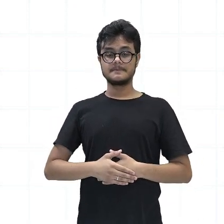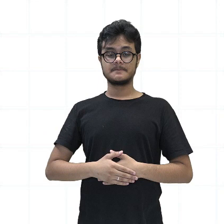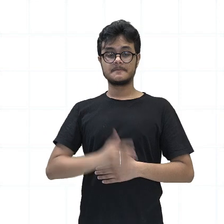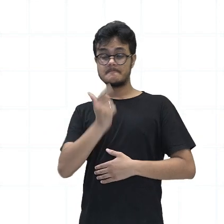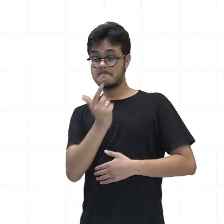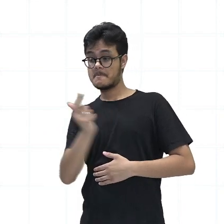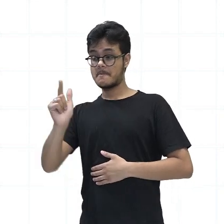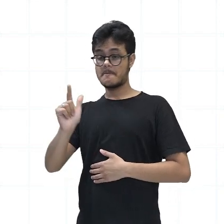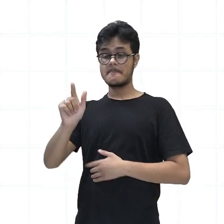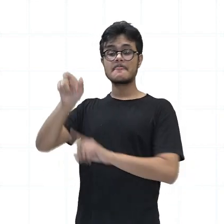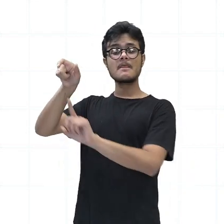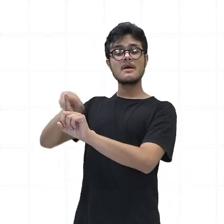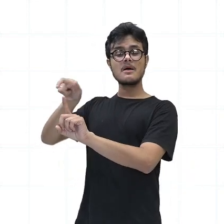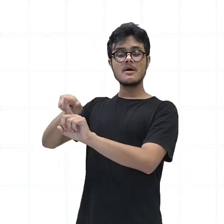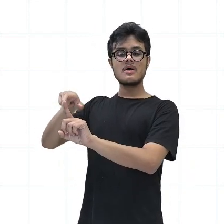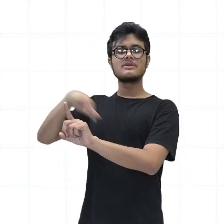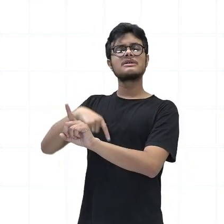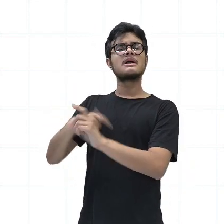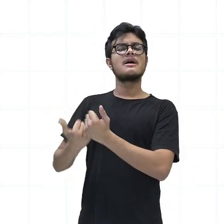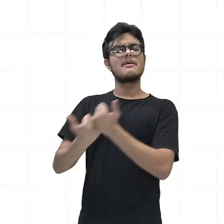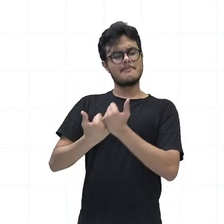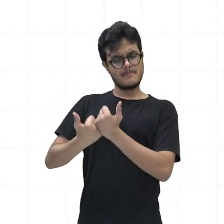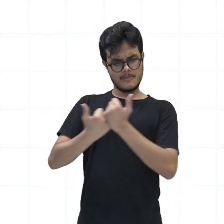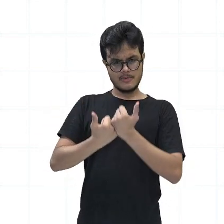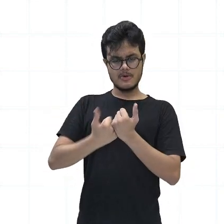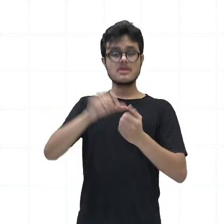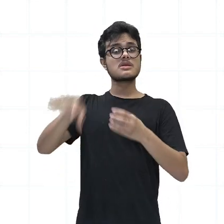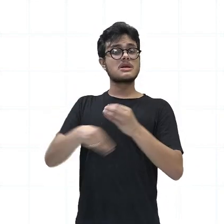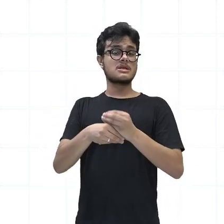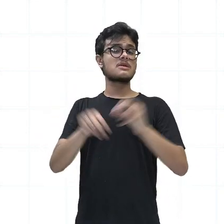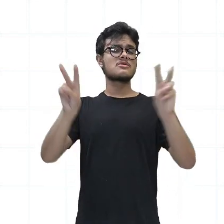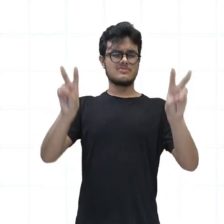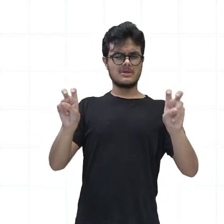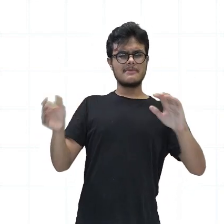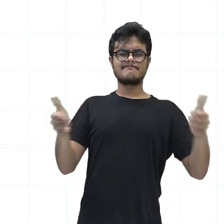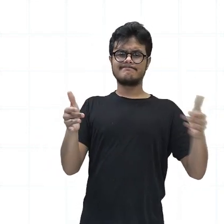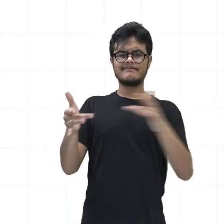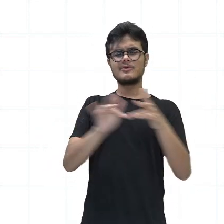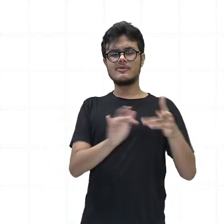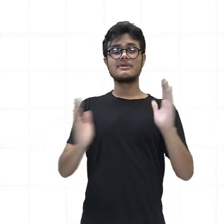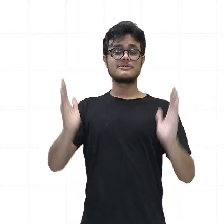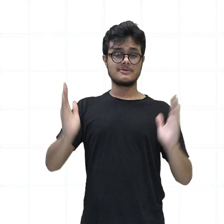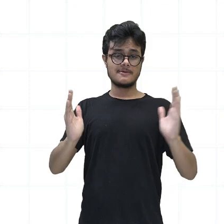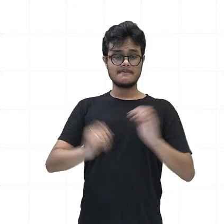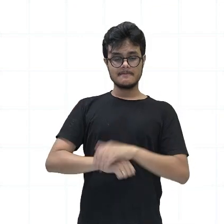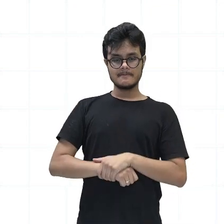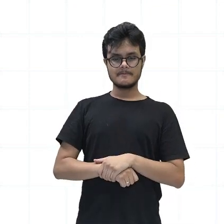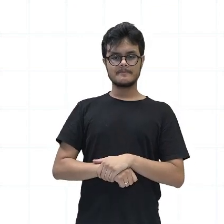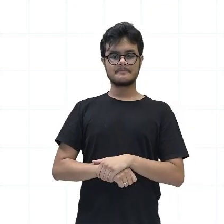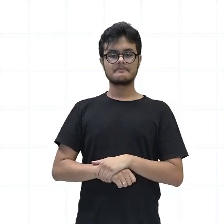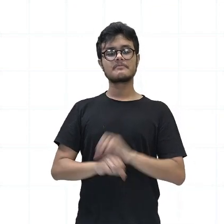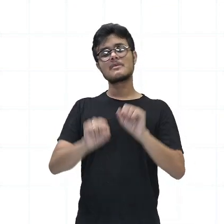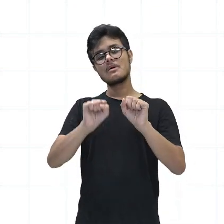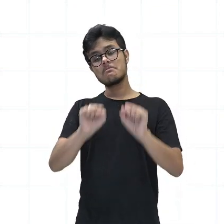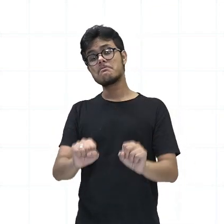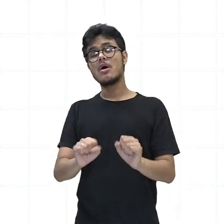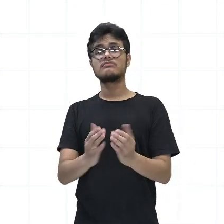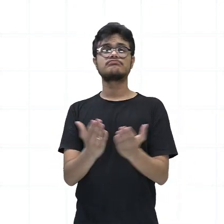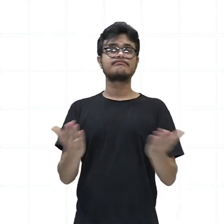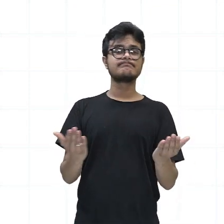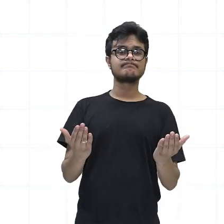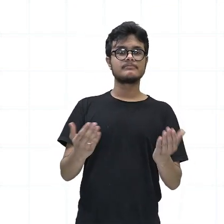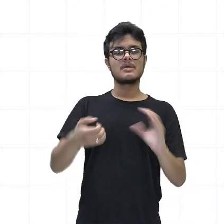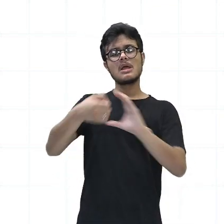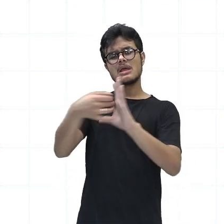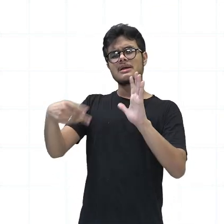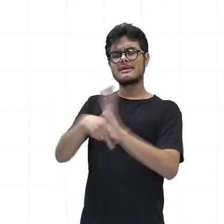que desempenham papéis de apoio ou complementares na trama. Eles também podem ser categorizados de acordo com